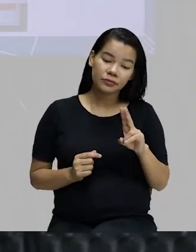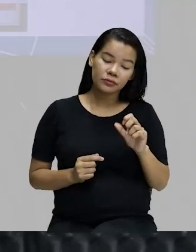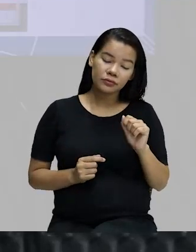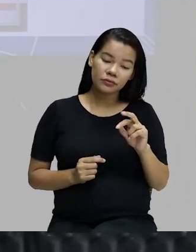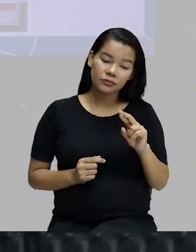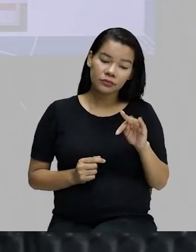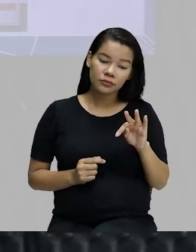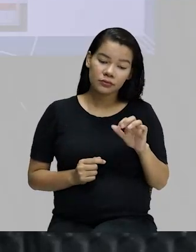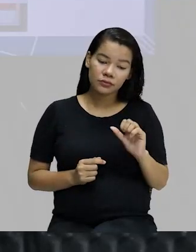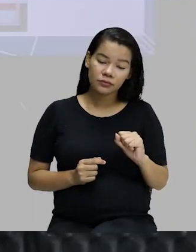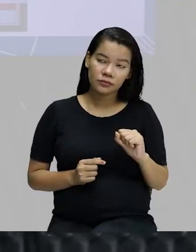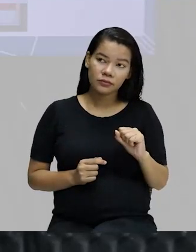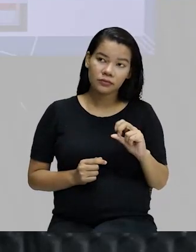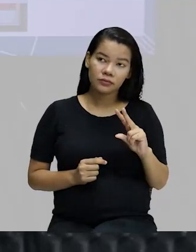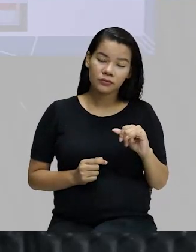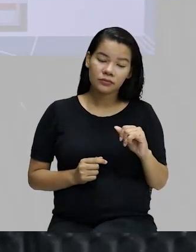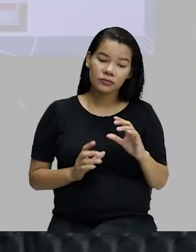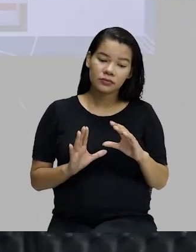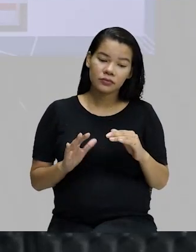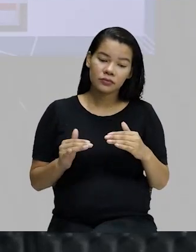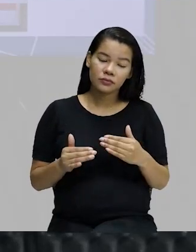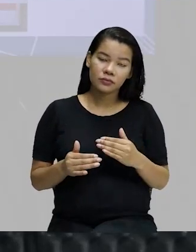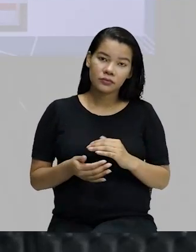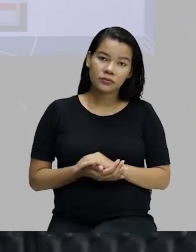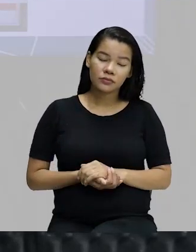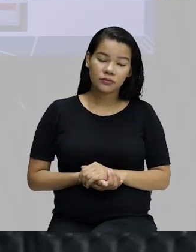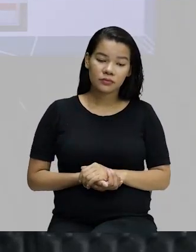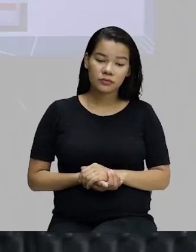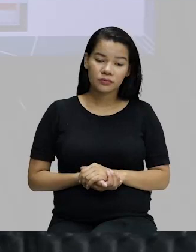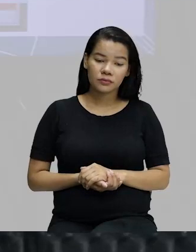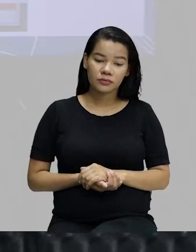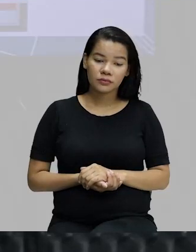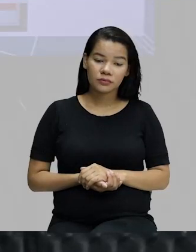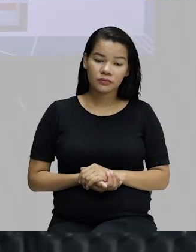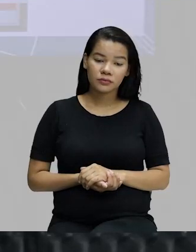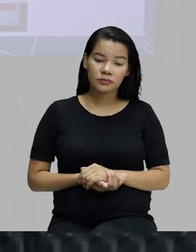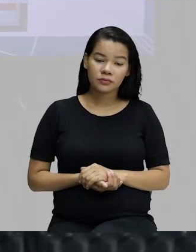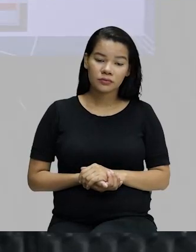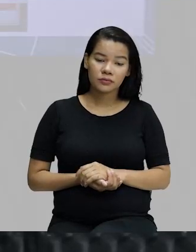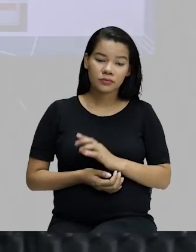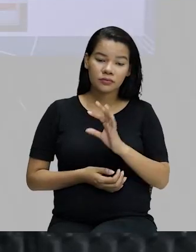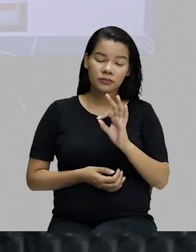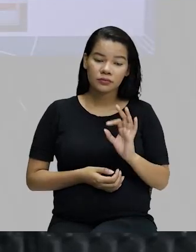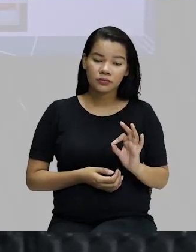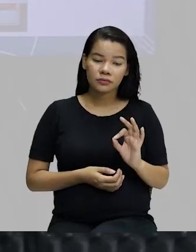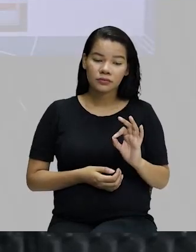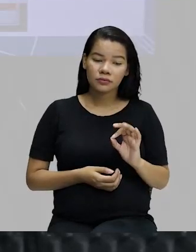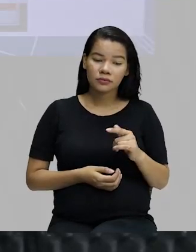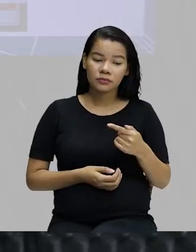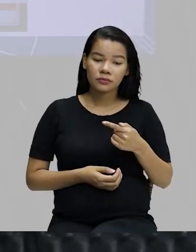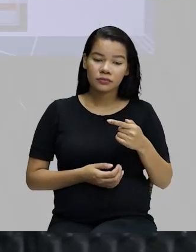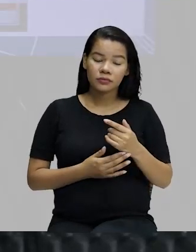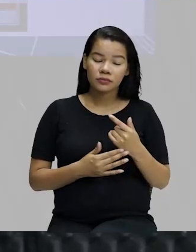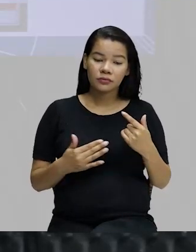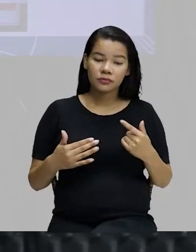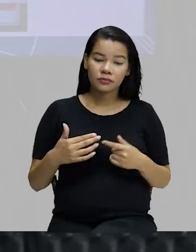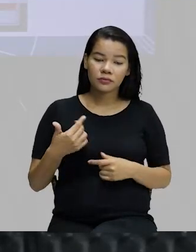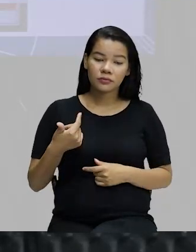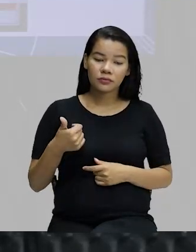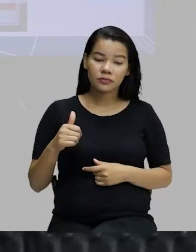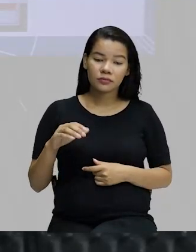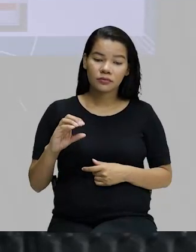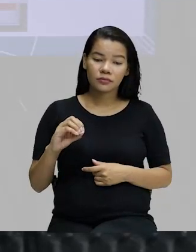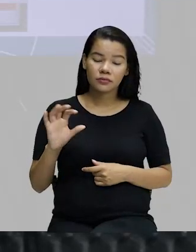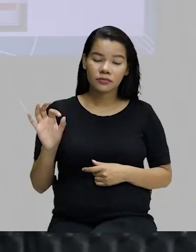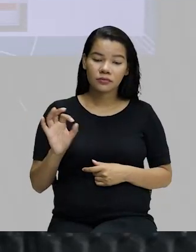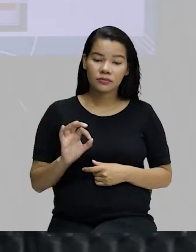certo? Então, lá vai se concentrar esse urânio 235 na porcentagem em torno de 7 a 10%.